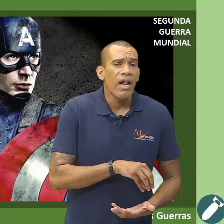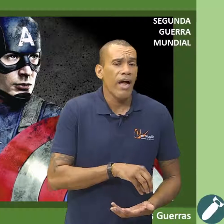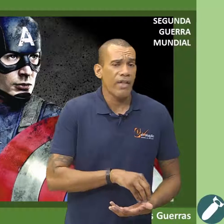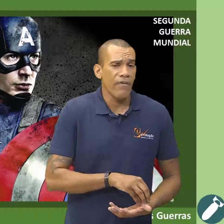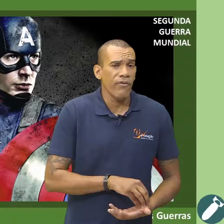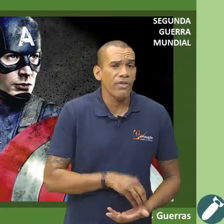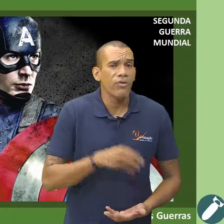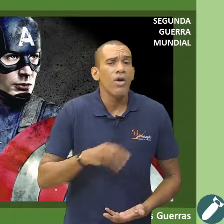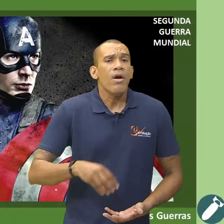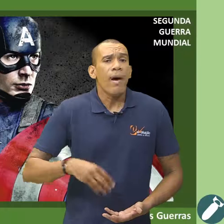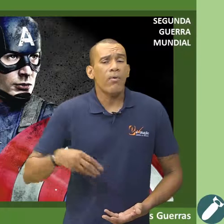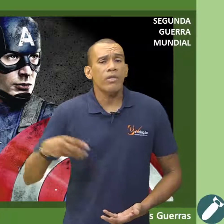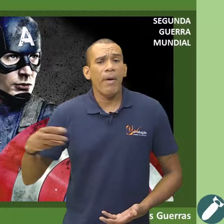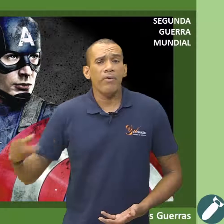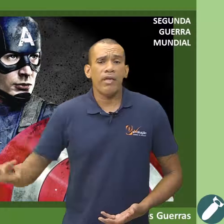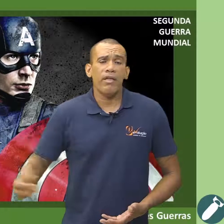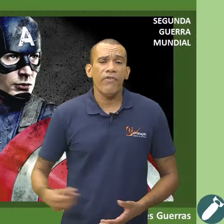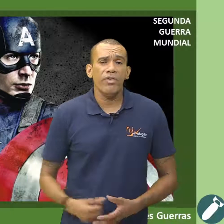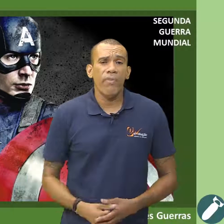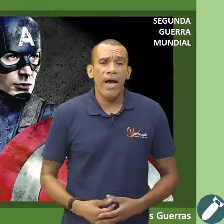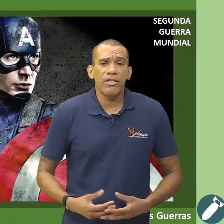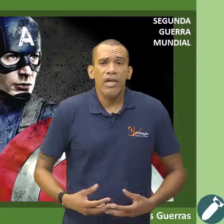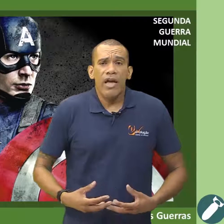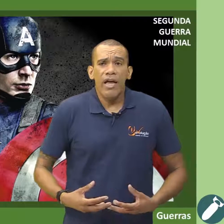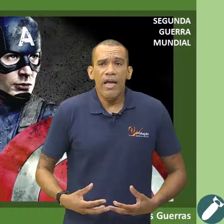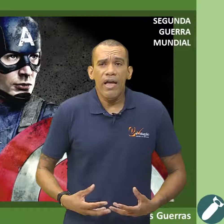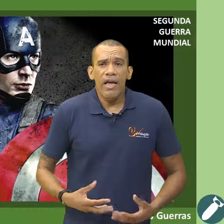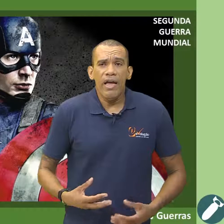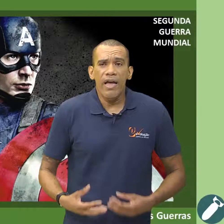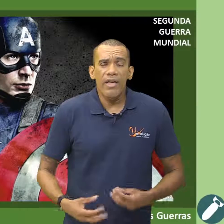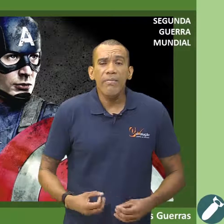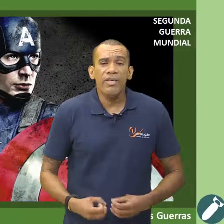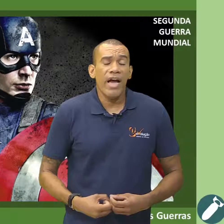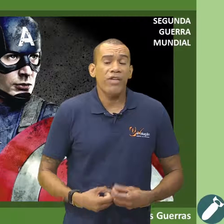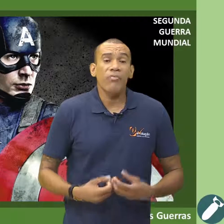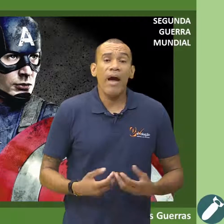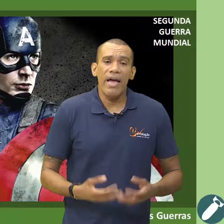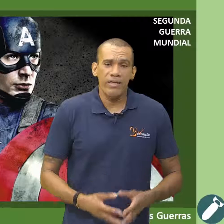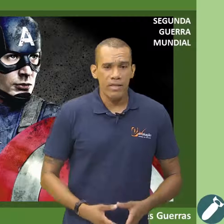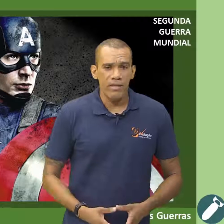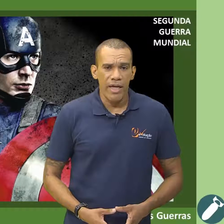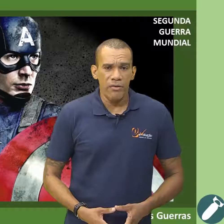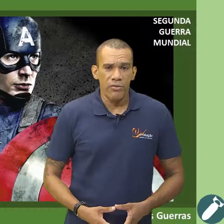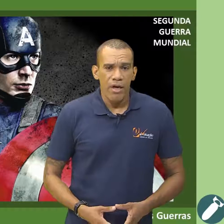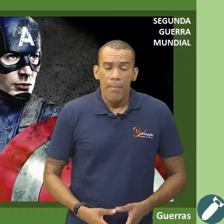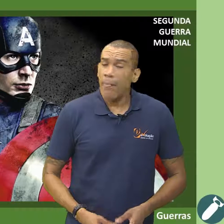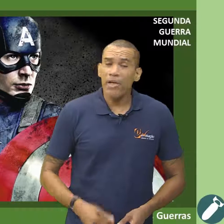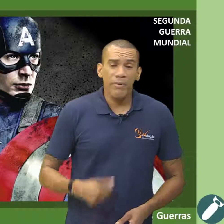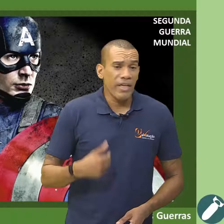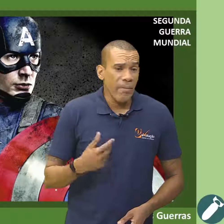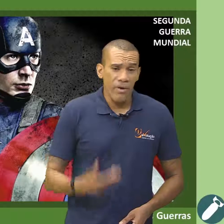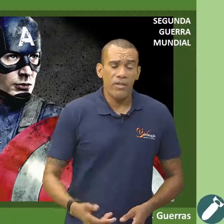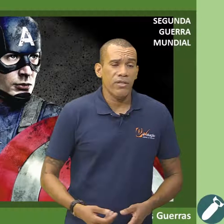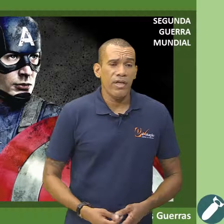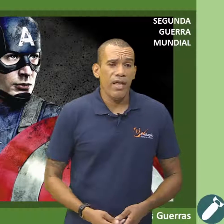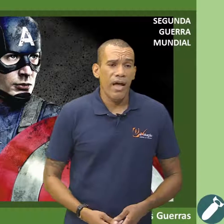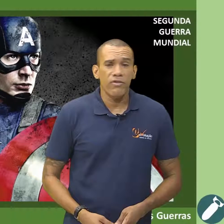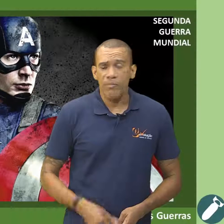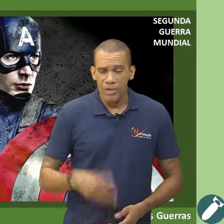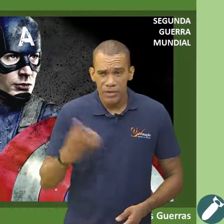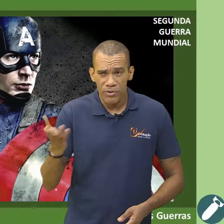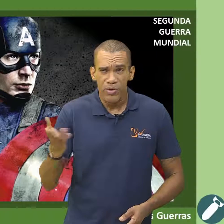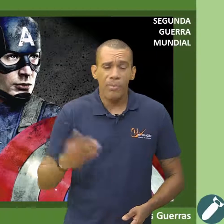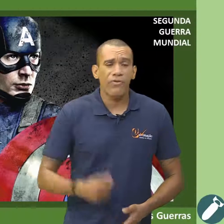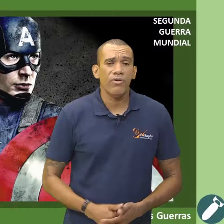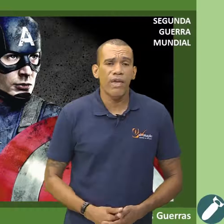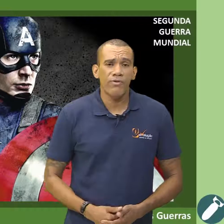aspecto até infantil para um aspecto cada vez mais imediato, mais intenso. Mas para explicar melhor esses detalhes, eu vou